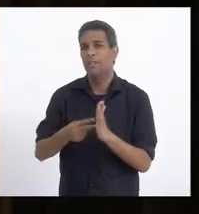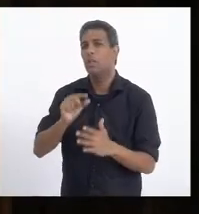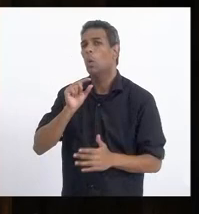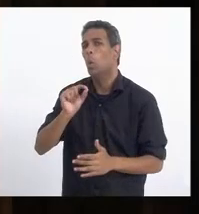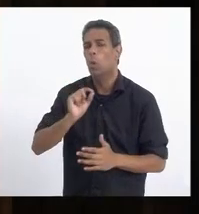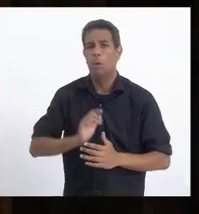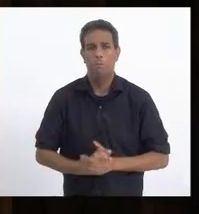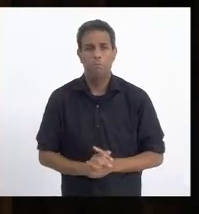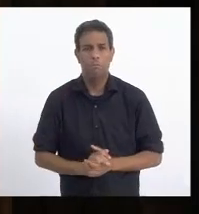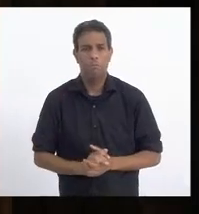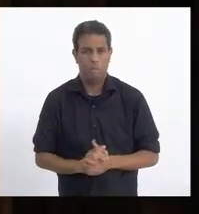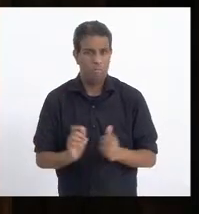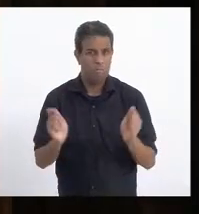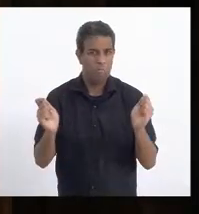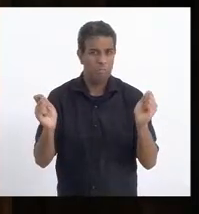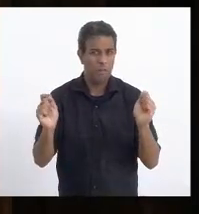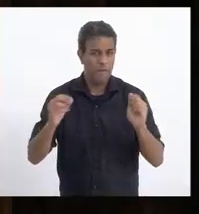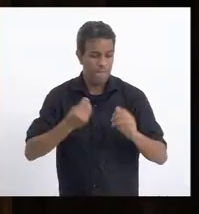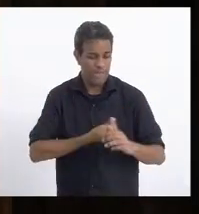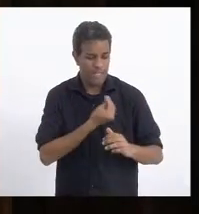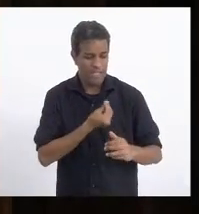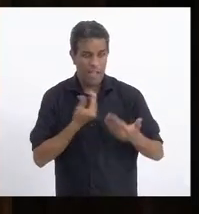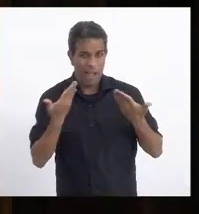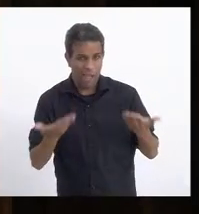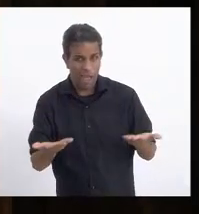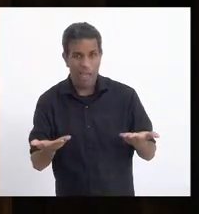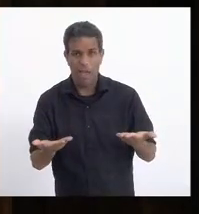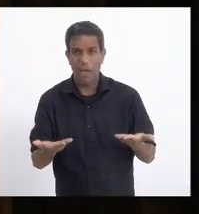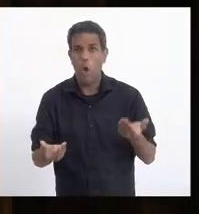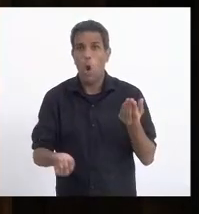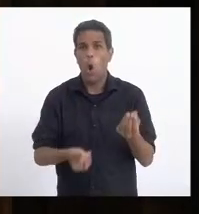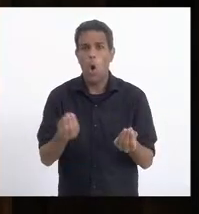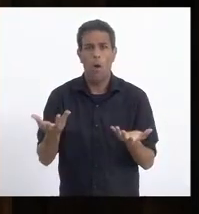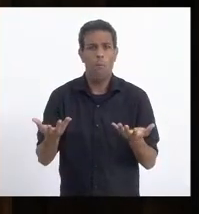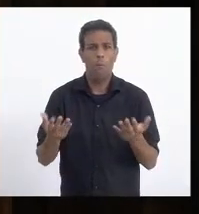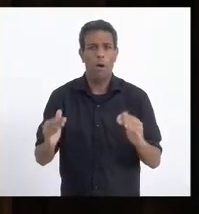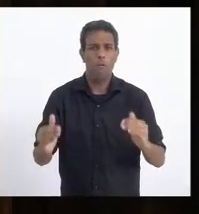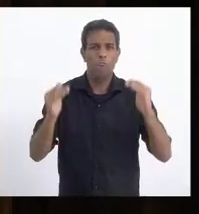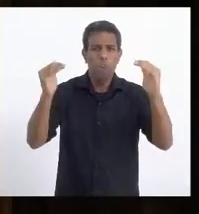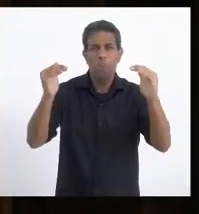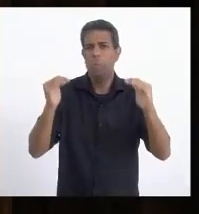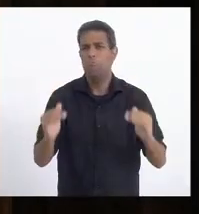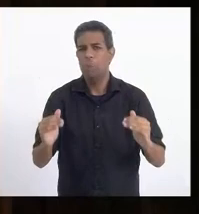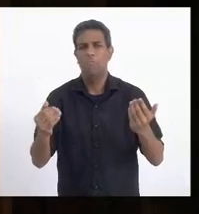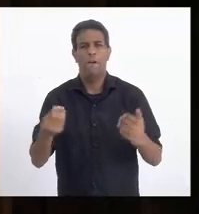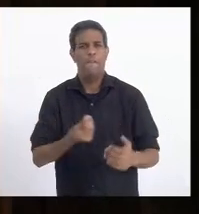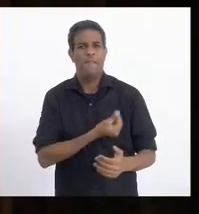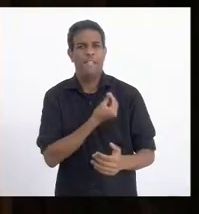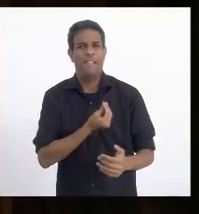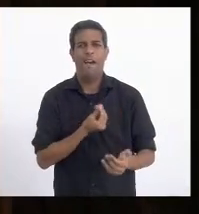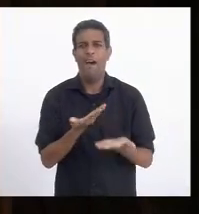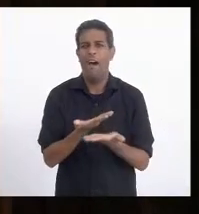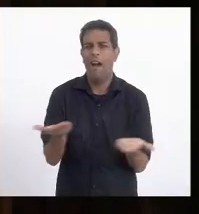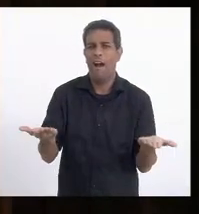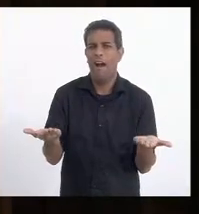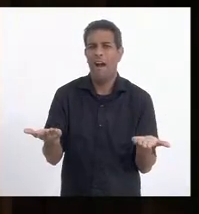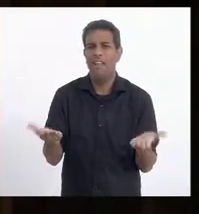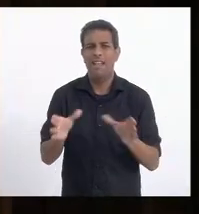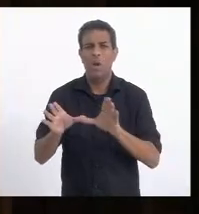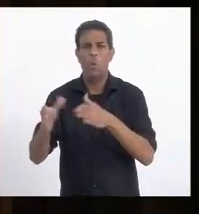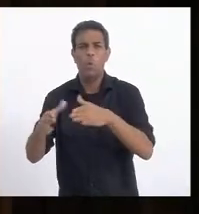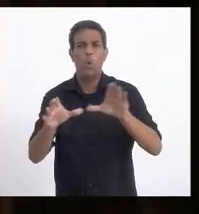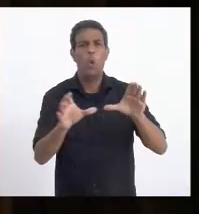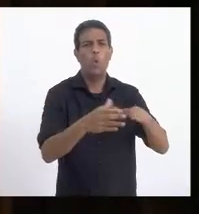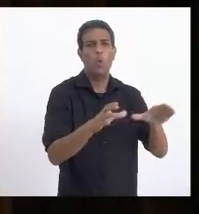e não tem preço Vida Não Tem patente vida não tem